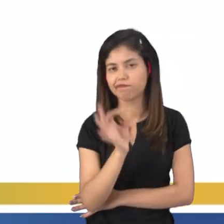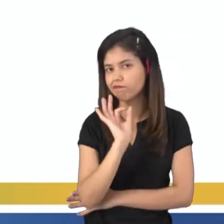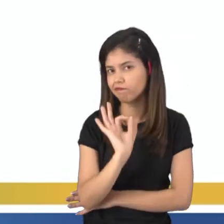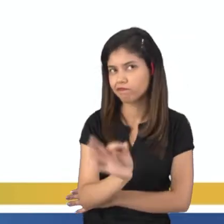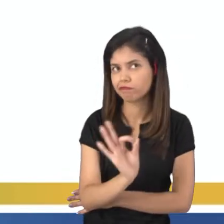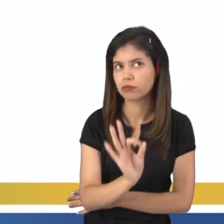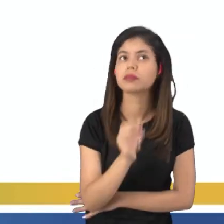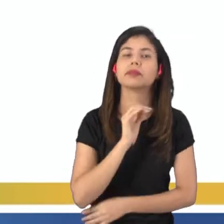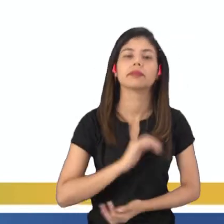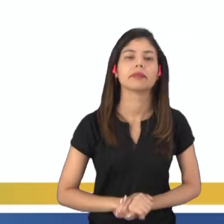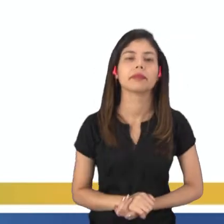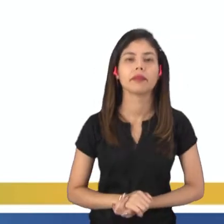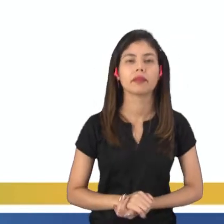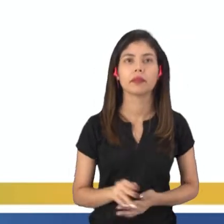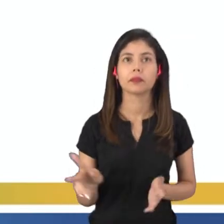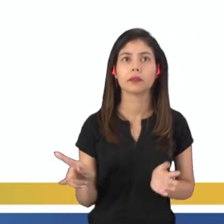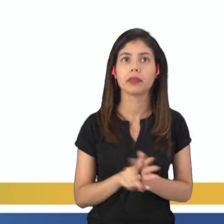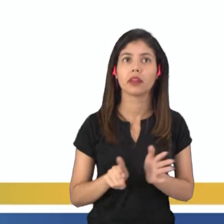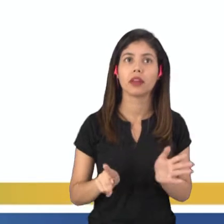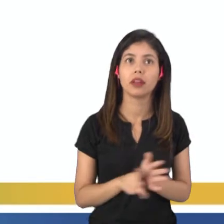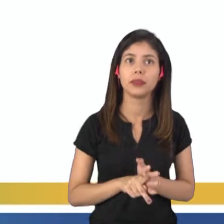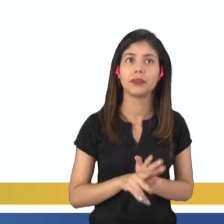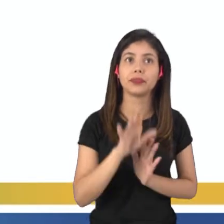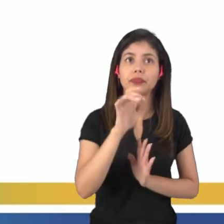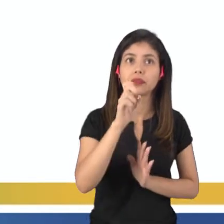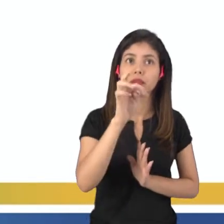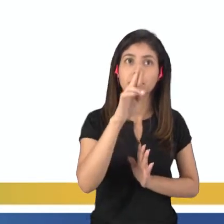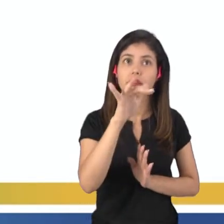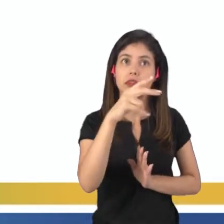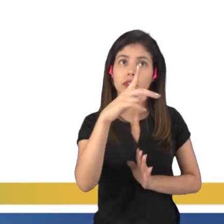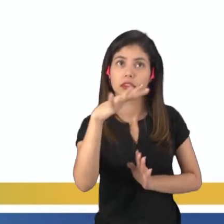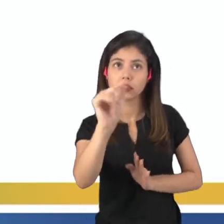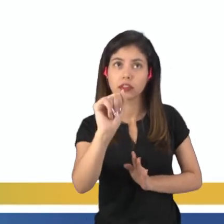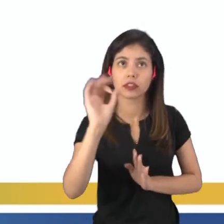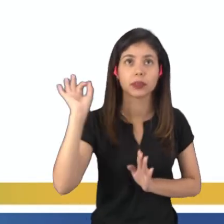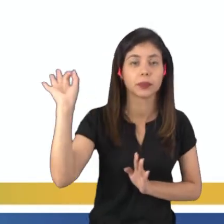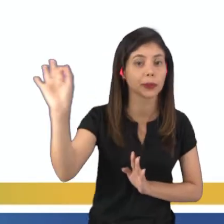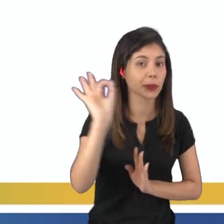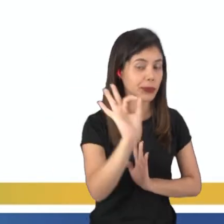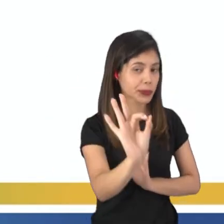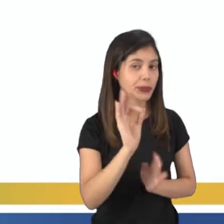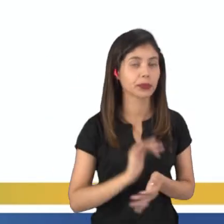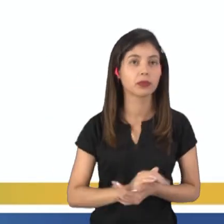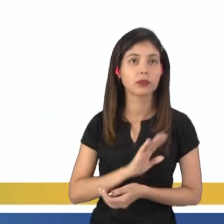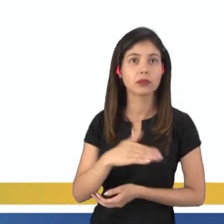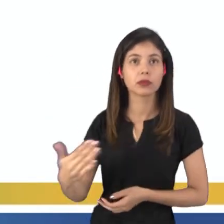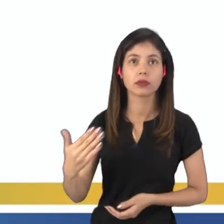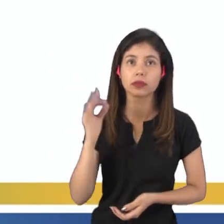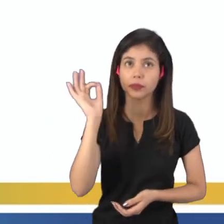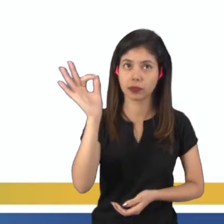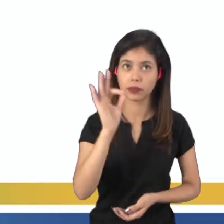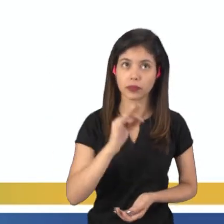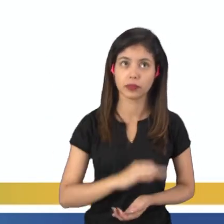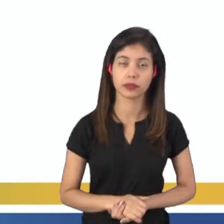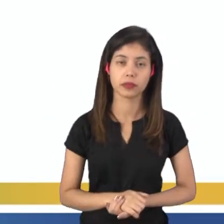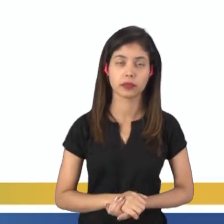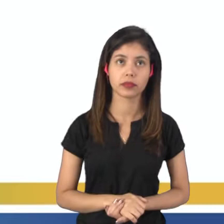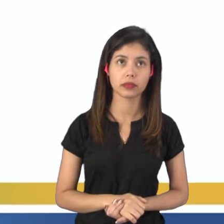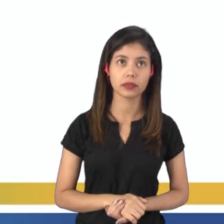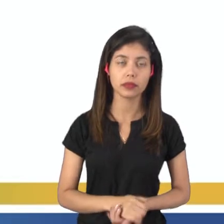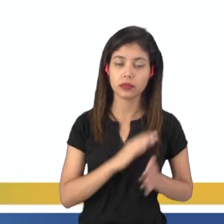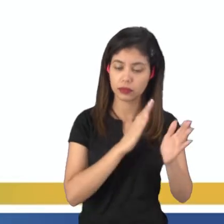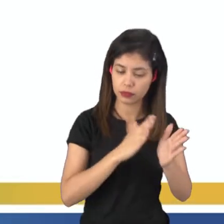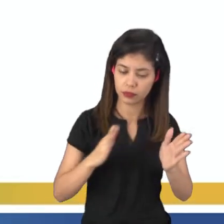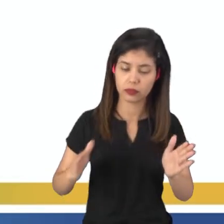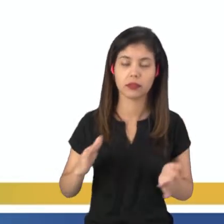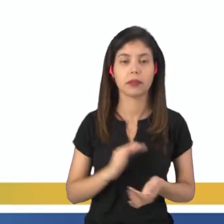certeza. Ele é adequado aí para estatísticas e percentuais, né? Quando os dados vêm em porcentagens. Então, as